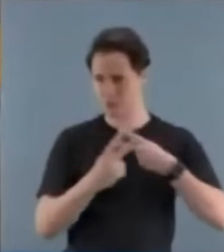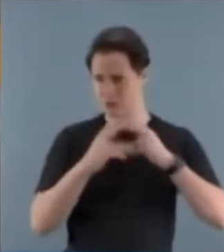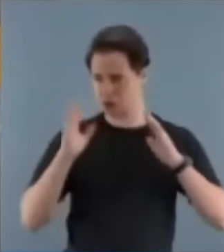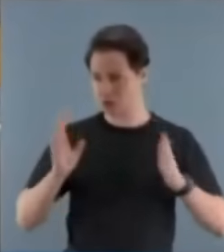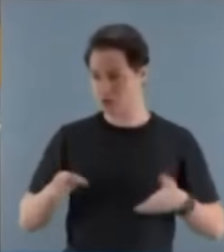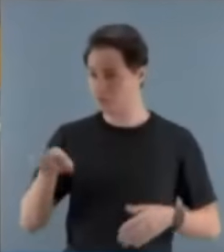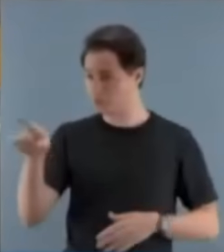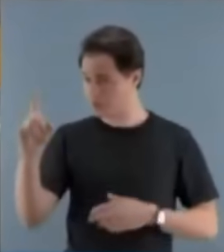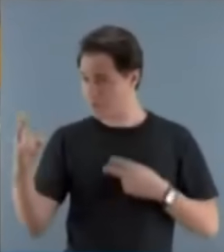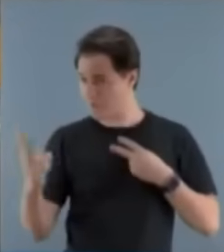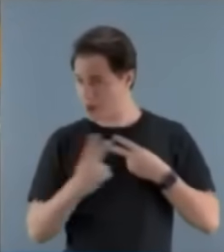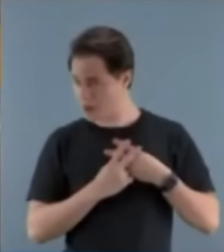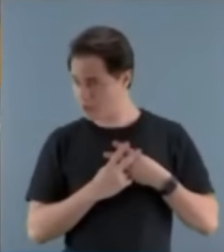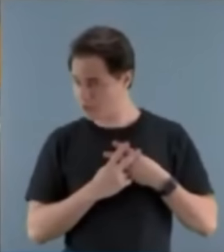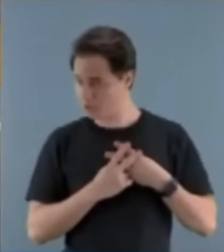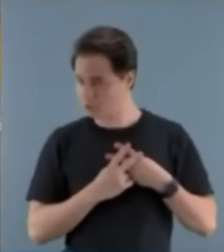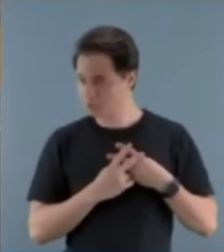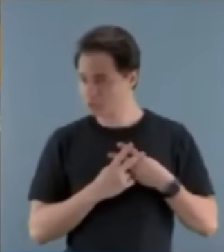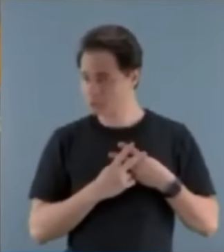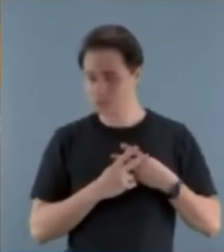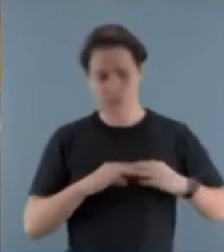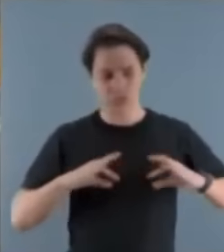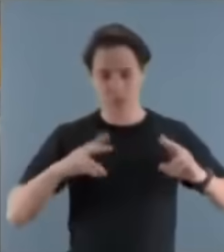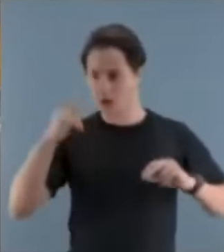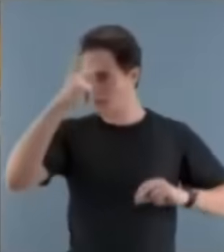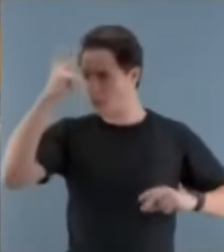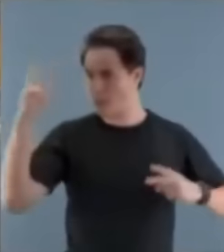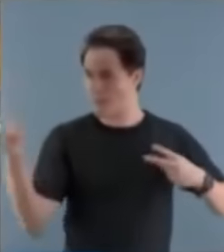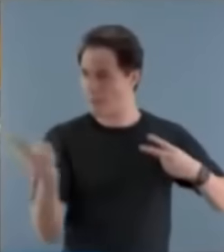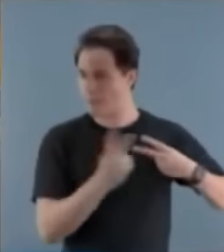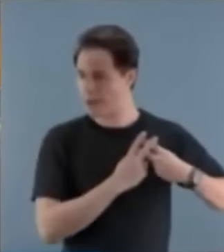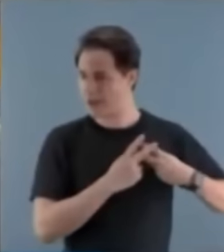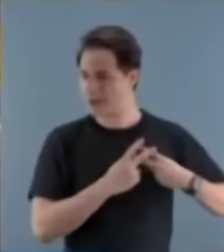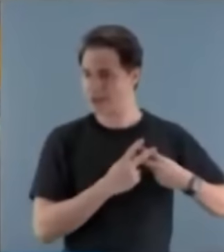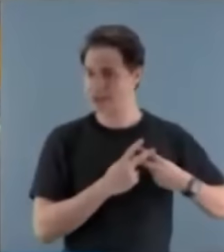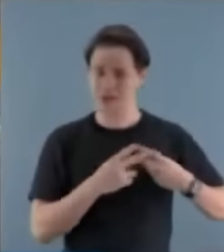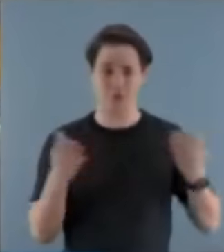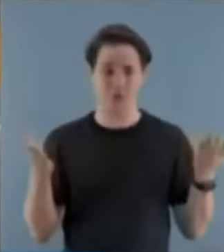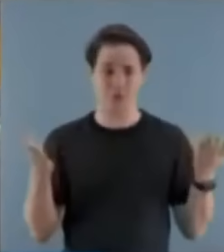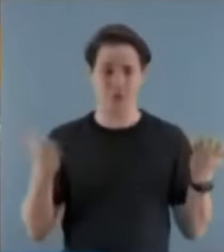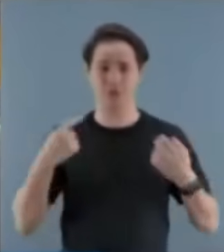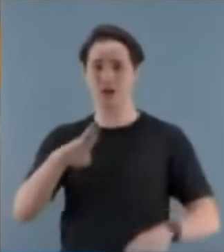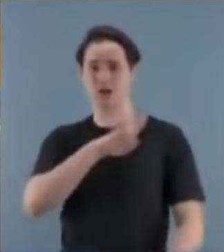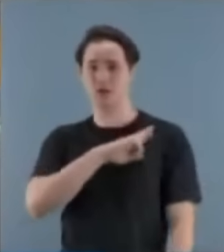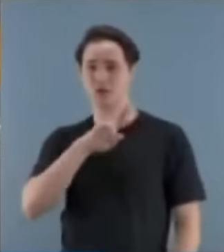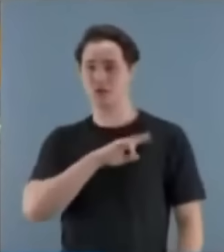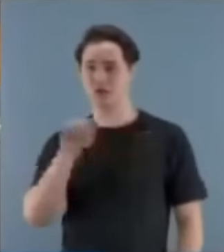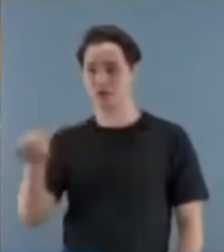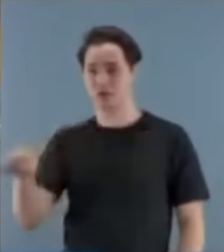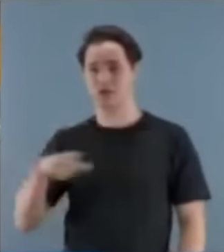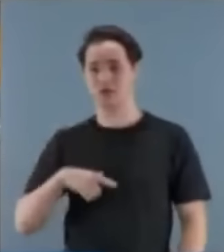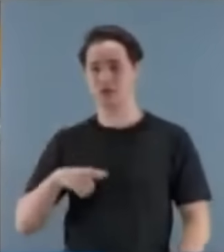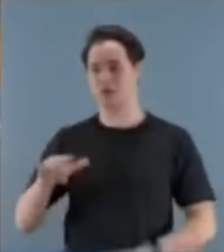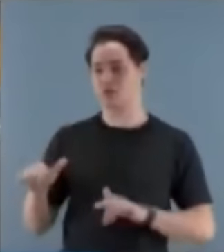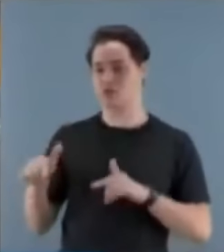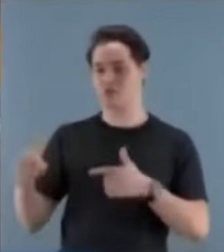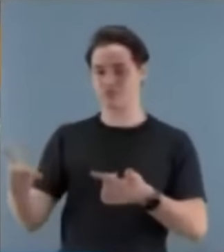O senhor está preso. Está todo mundo aí devendo ser responsabilizado por essa